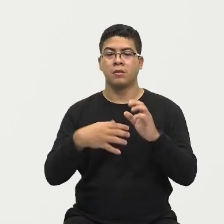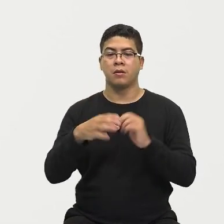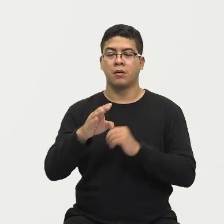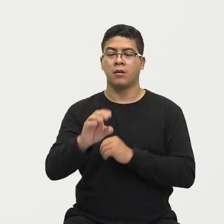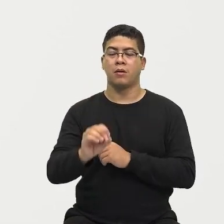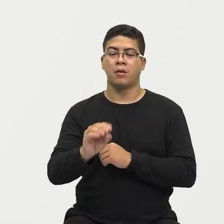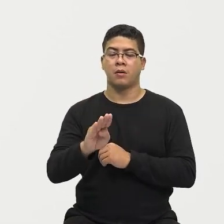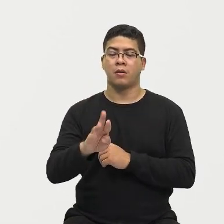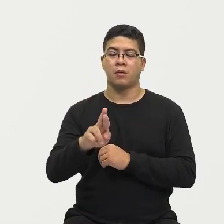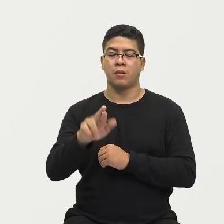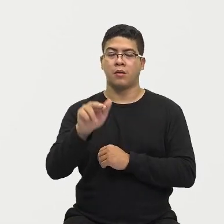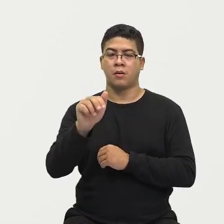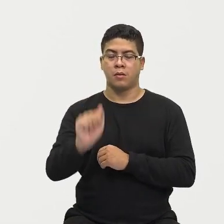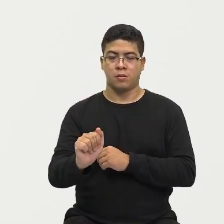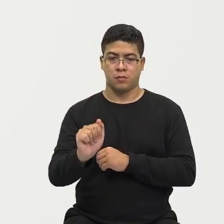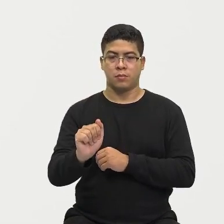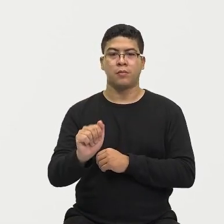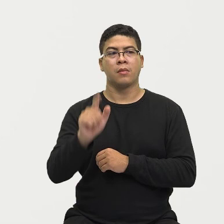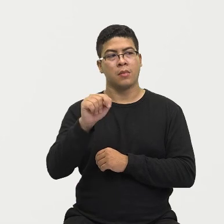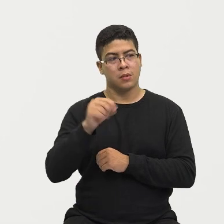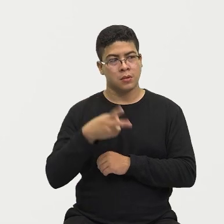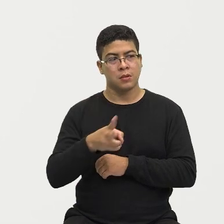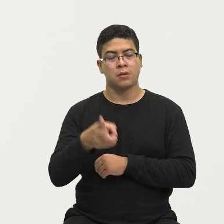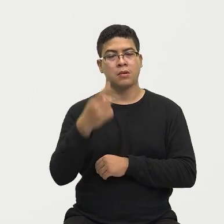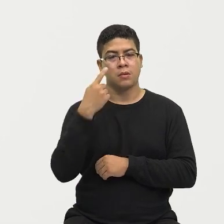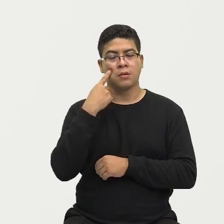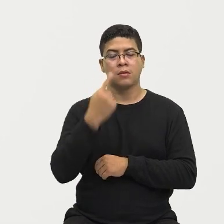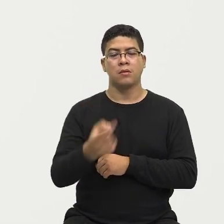seja, grandiosa vai ser